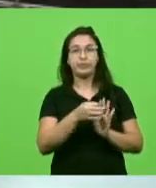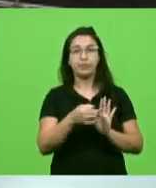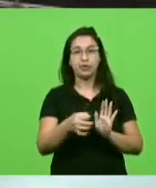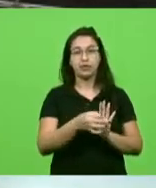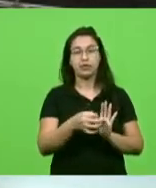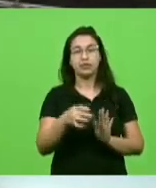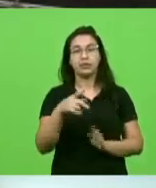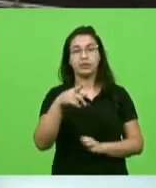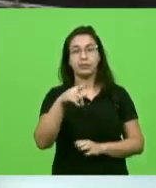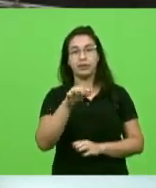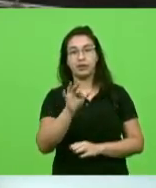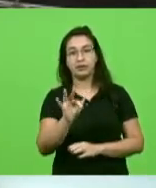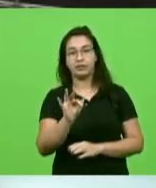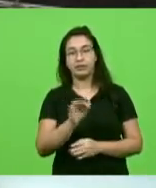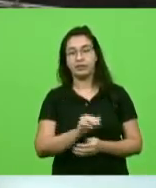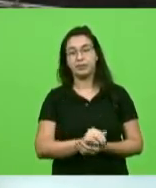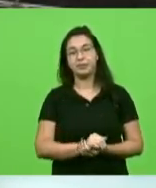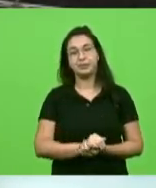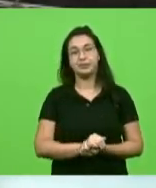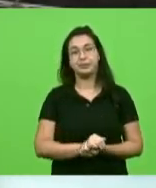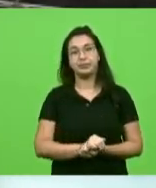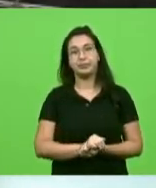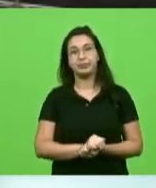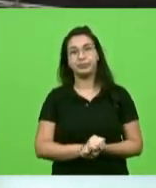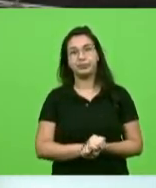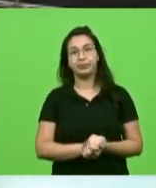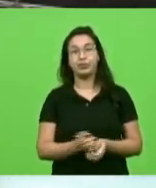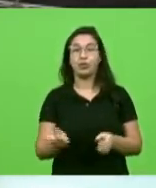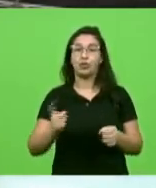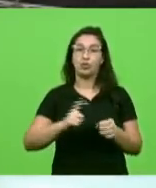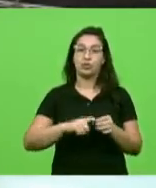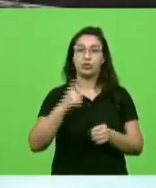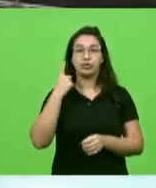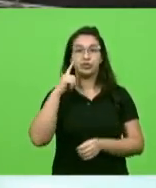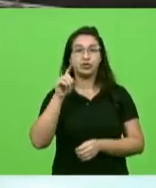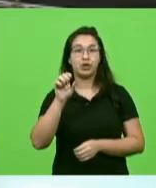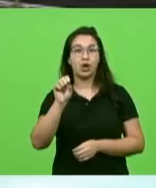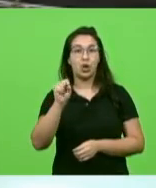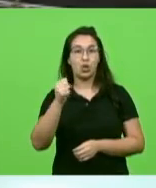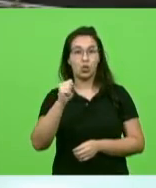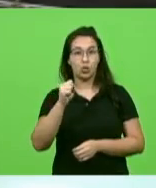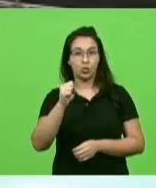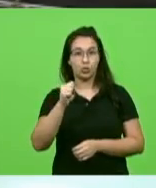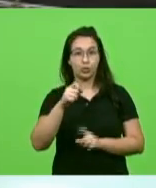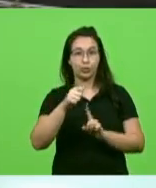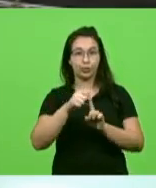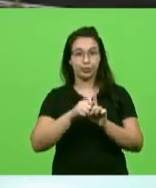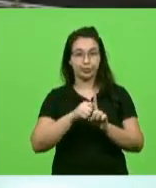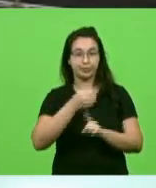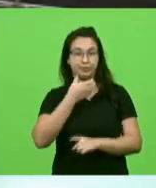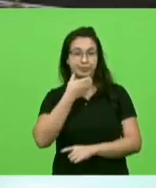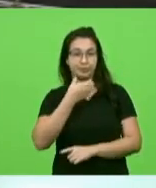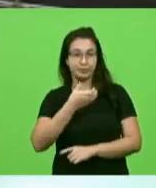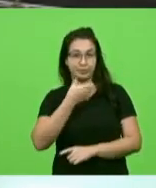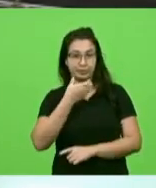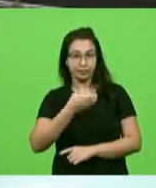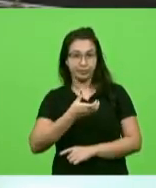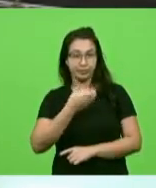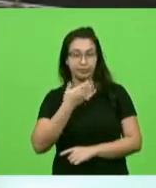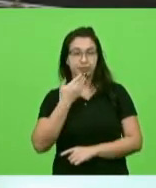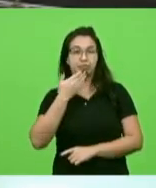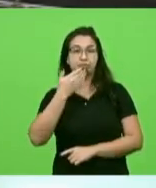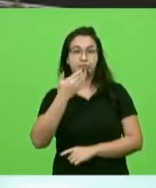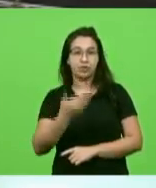Federal voltei no dia oito de dezembro a solicitar